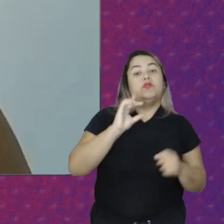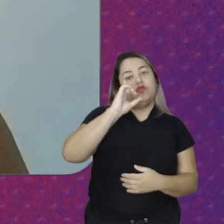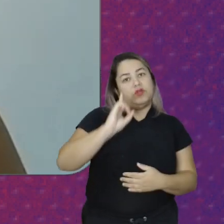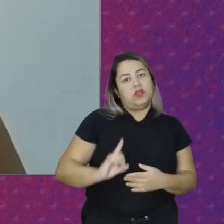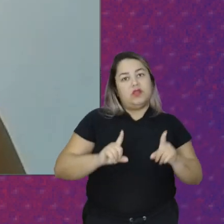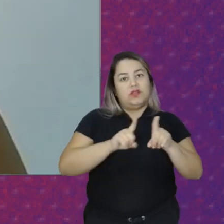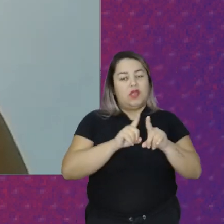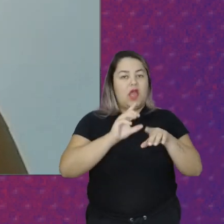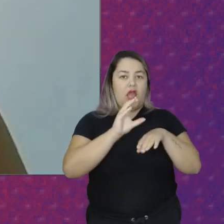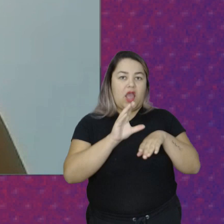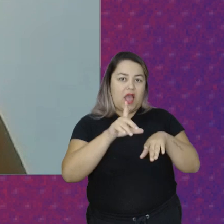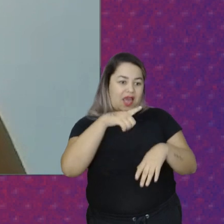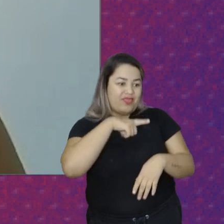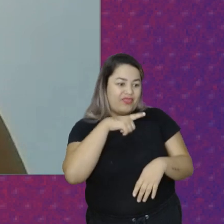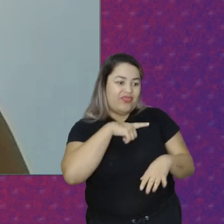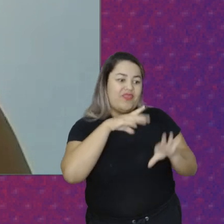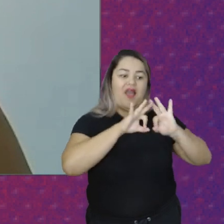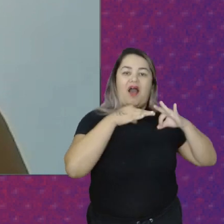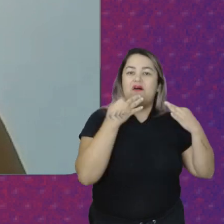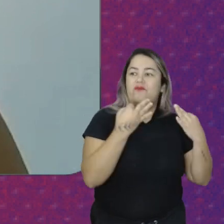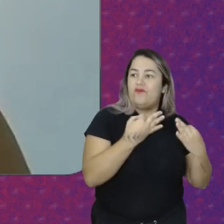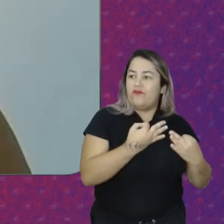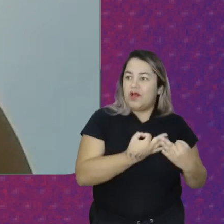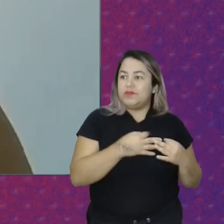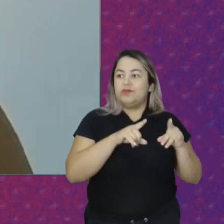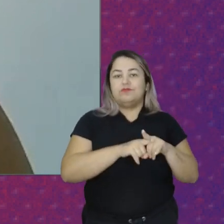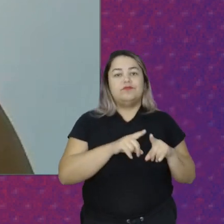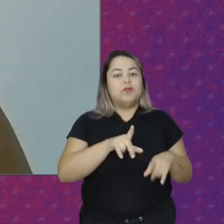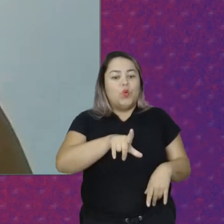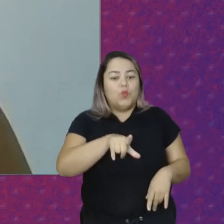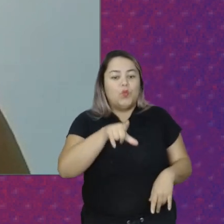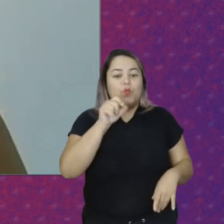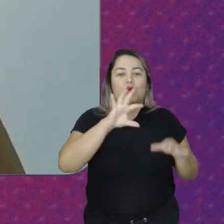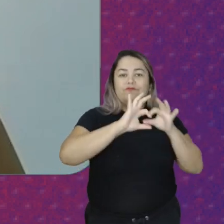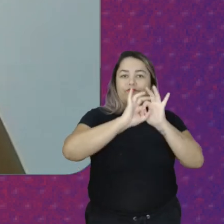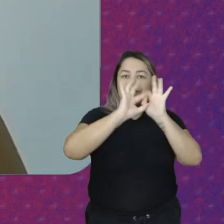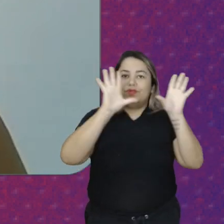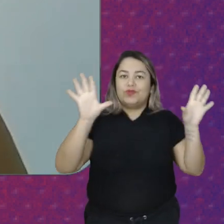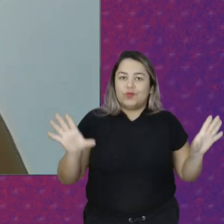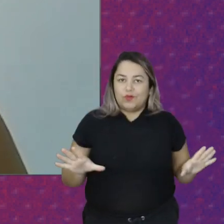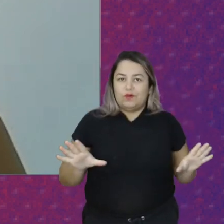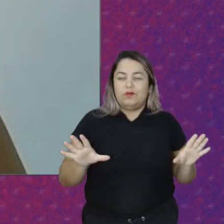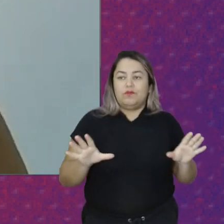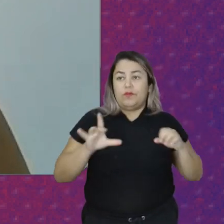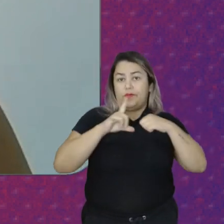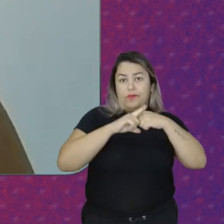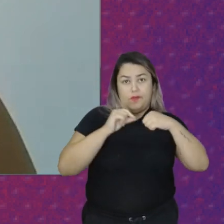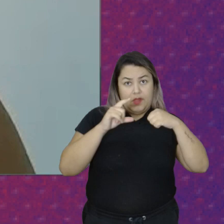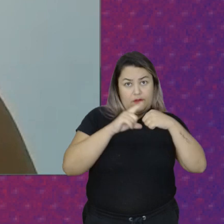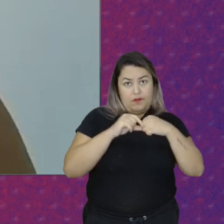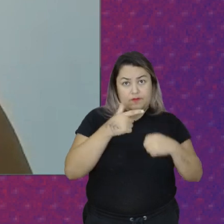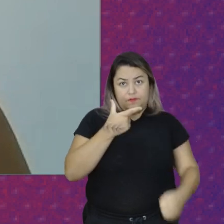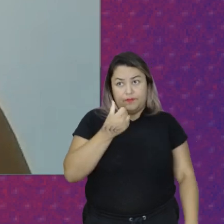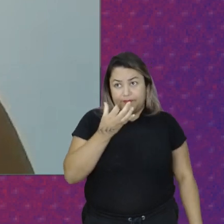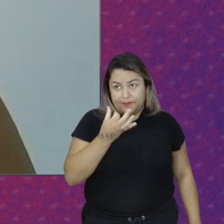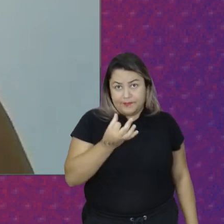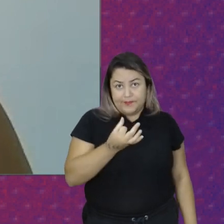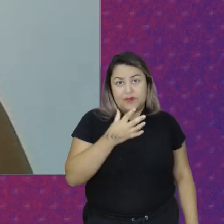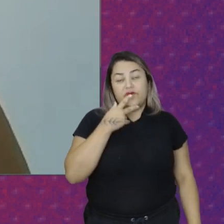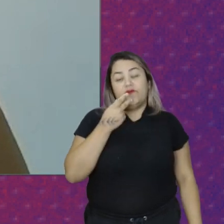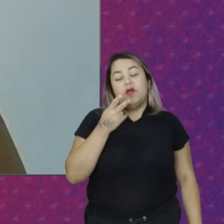a constituir família por sua livre escolha. No artigo 26 da saúde, ele